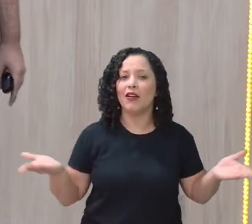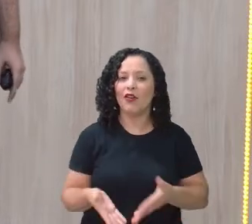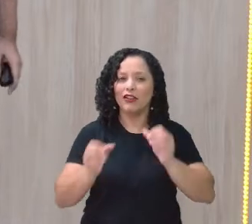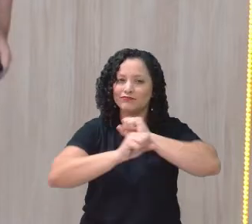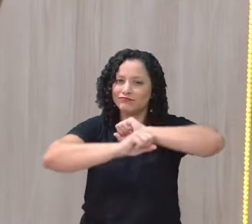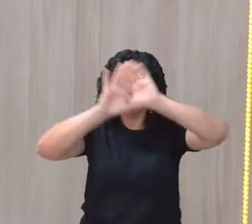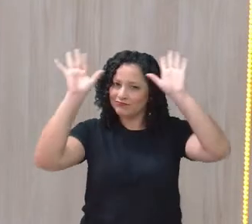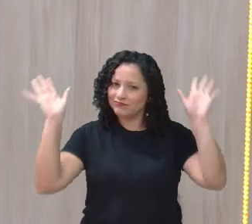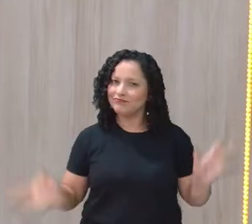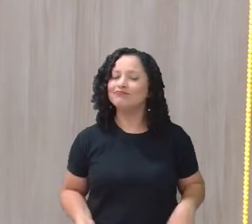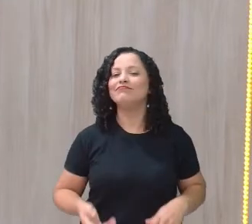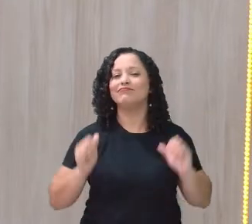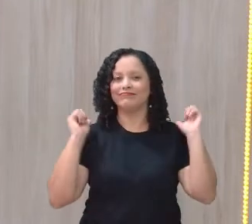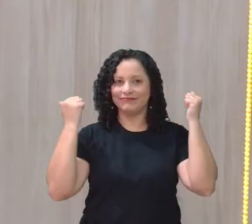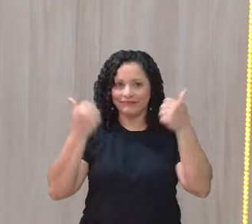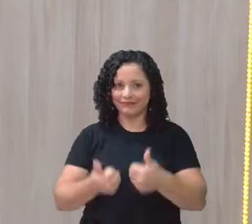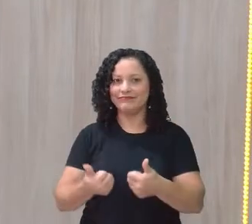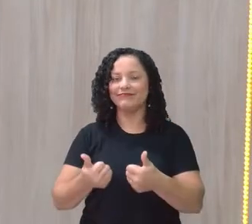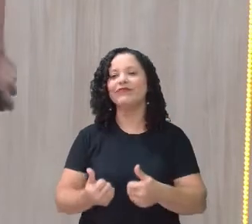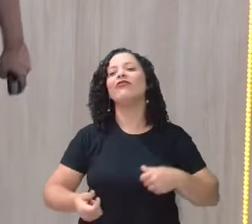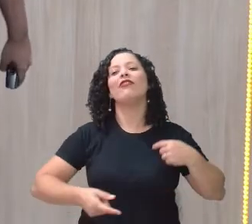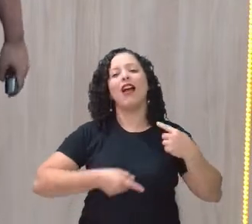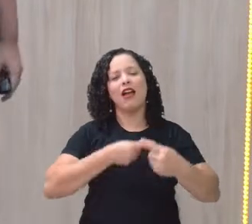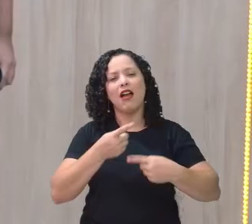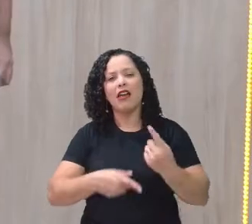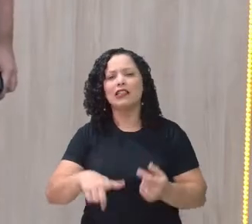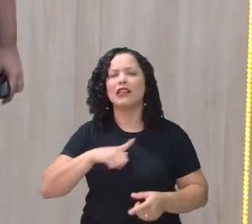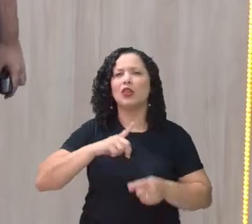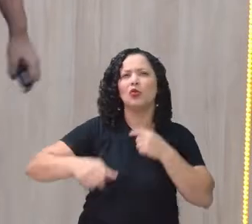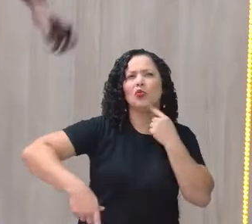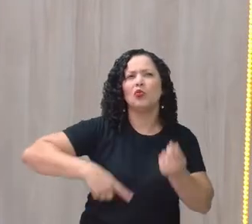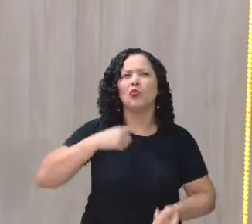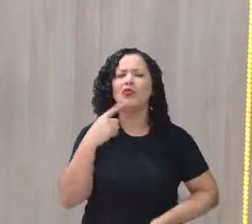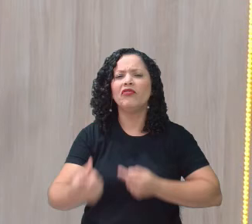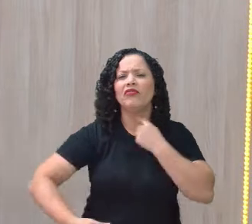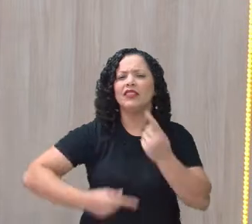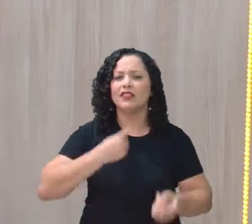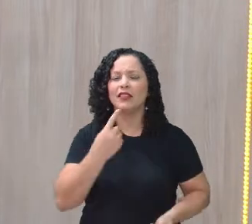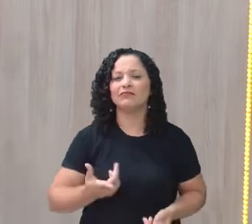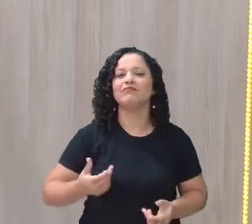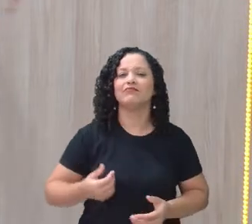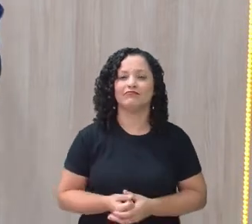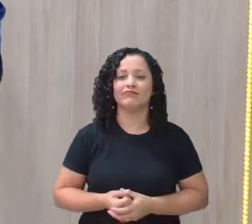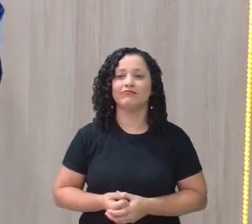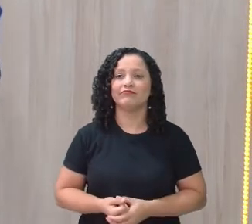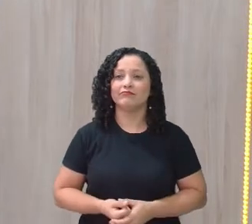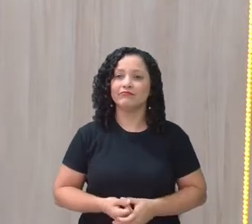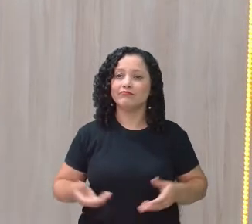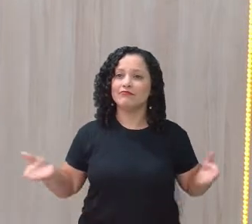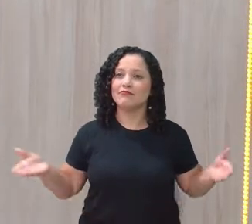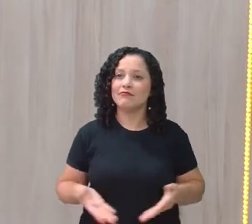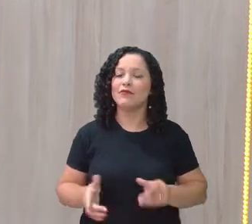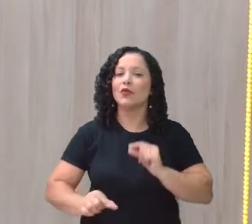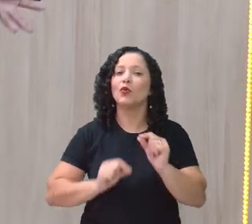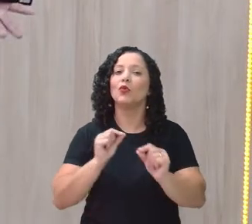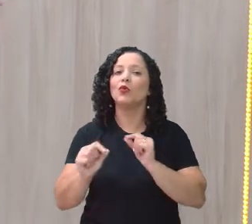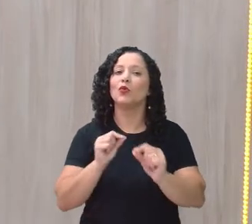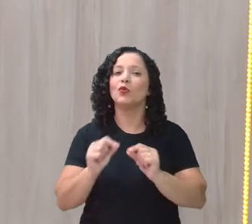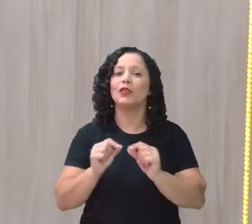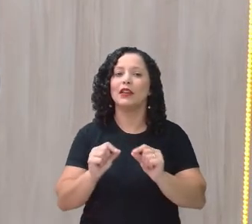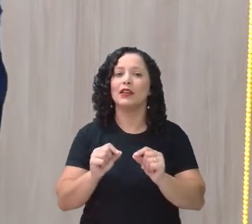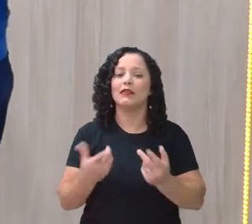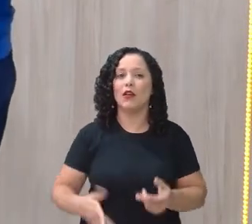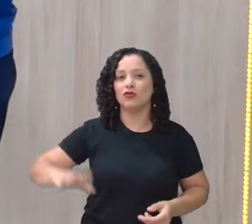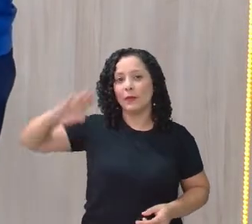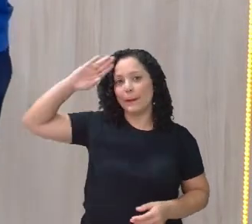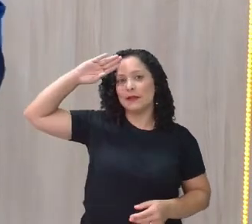6º ano, beleza? Vai mandando aí sua dúvida para nós. Mas aí agora falando assim, os principais, né,